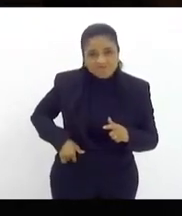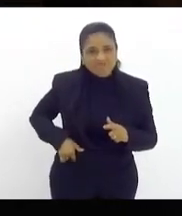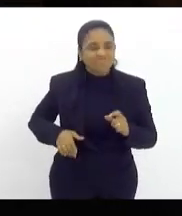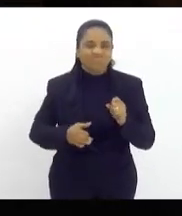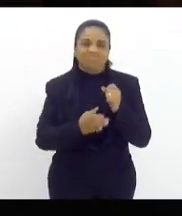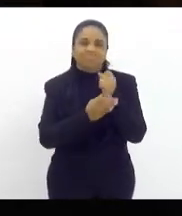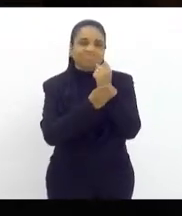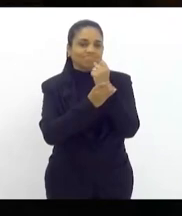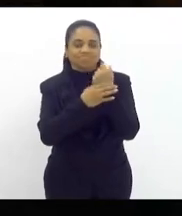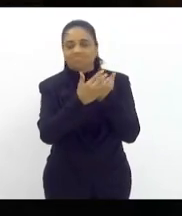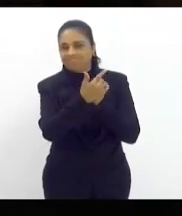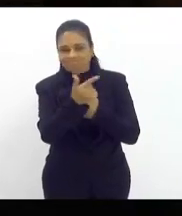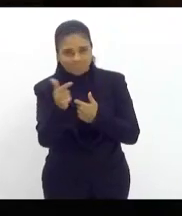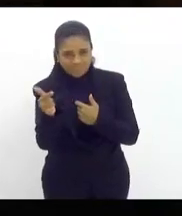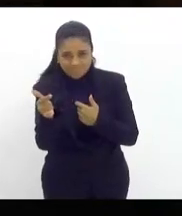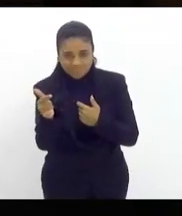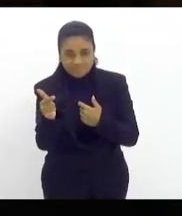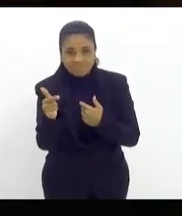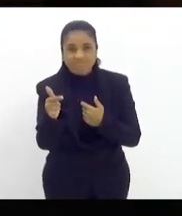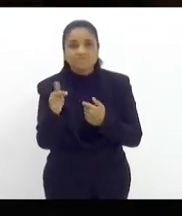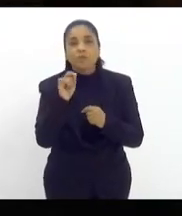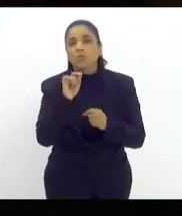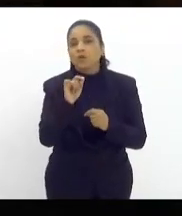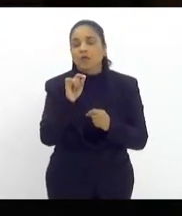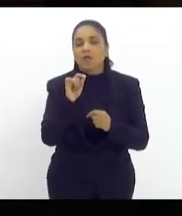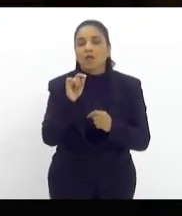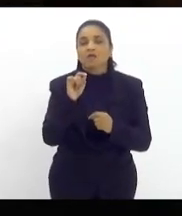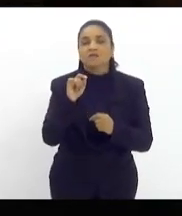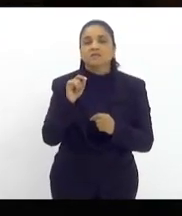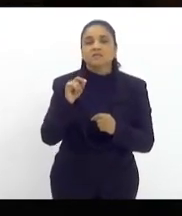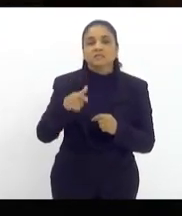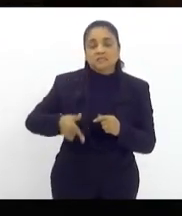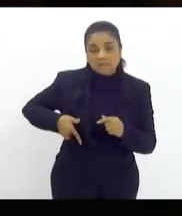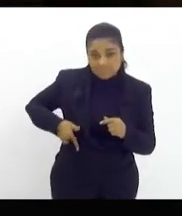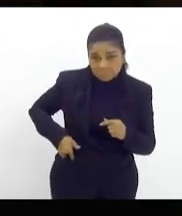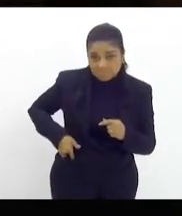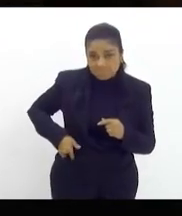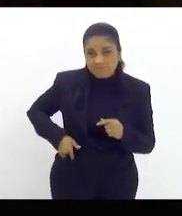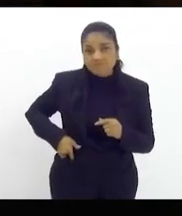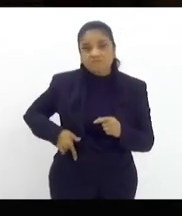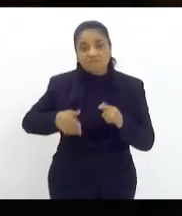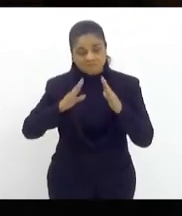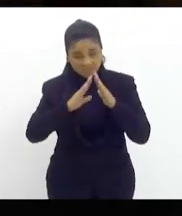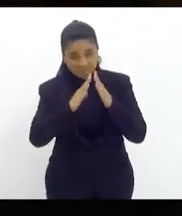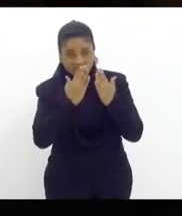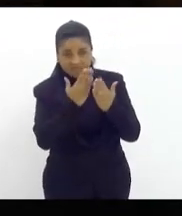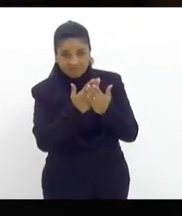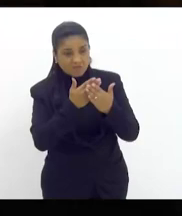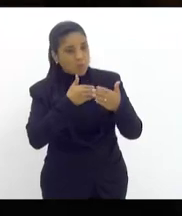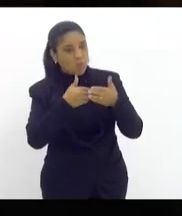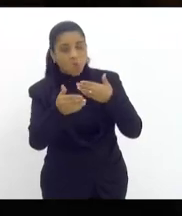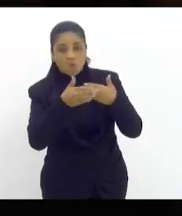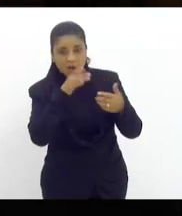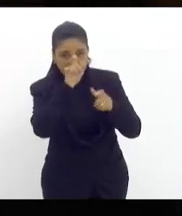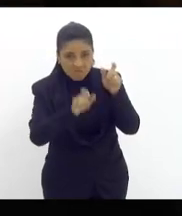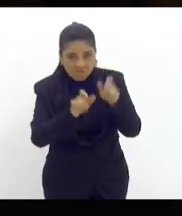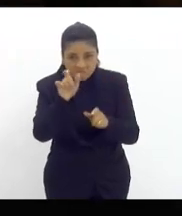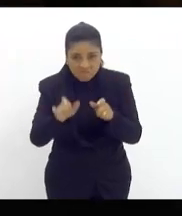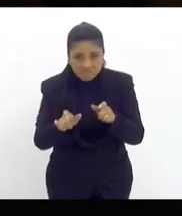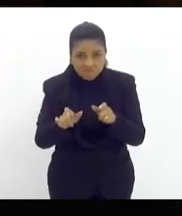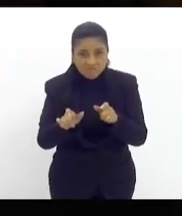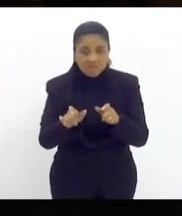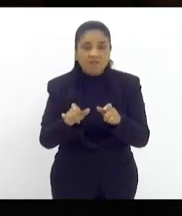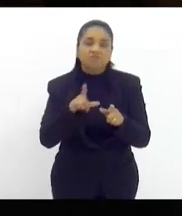segurança para ninguém isso significa dizer que se tiver alguém armado da escola seja quem for a gente tem um